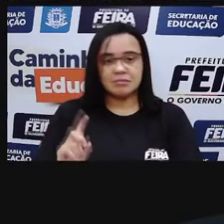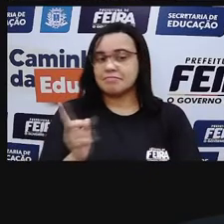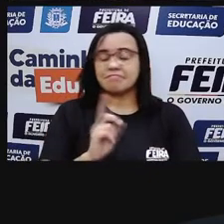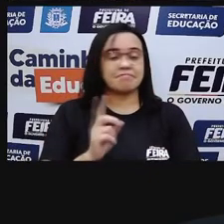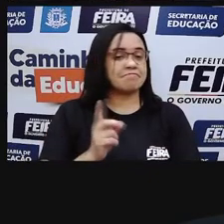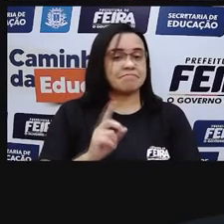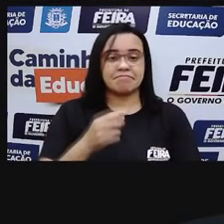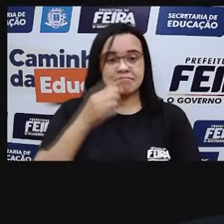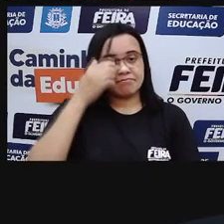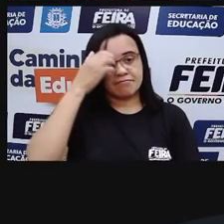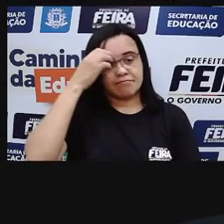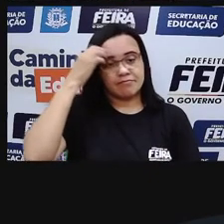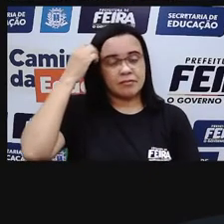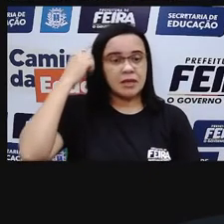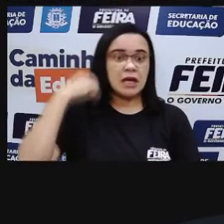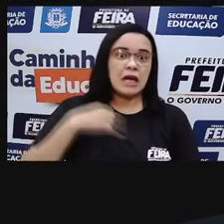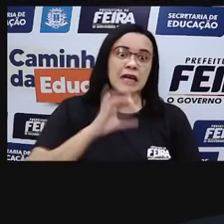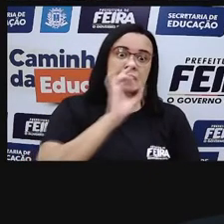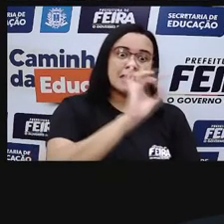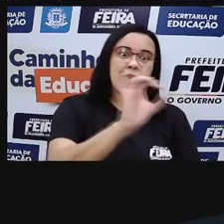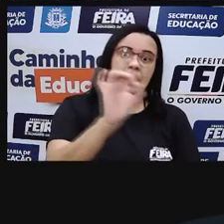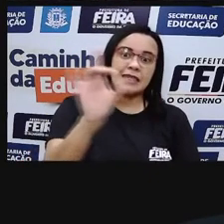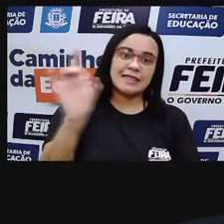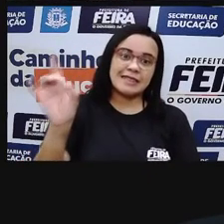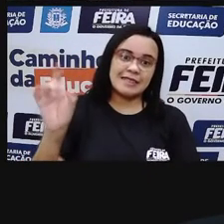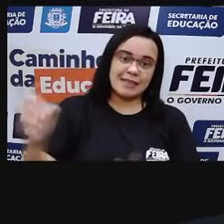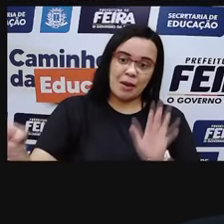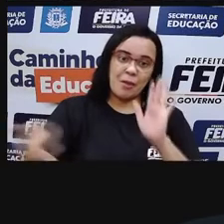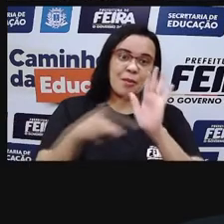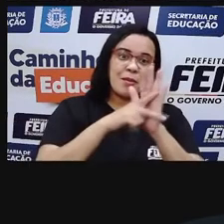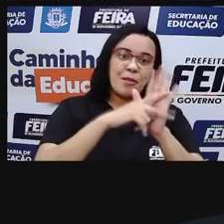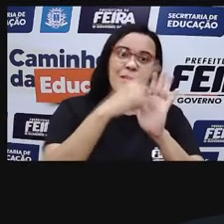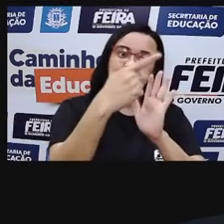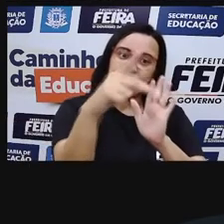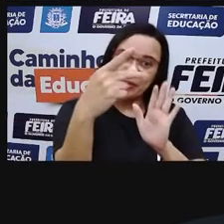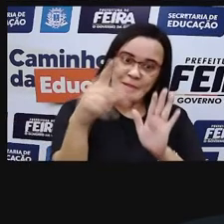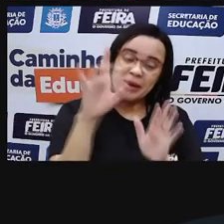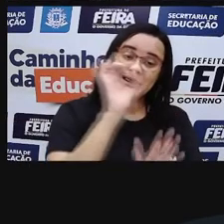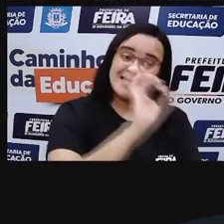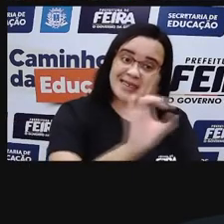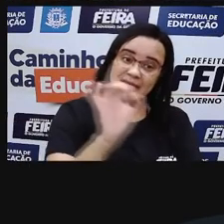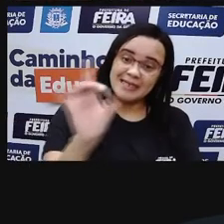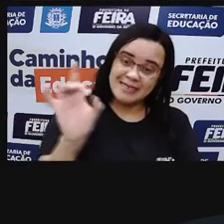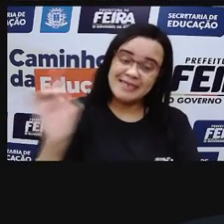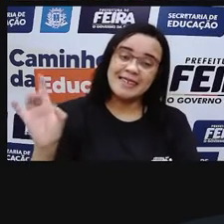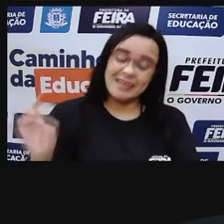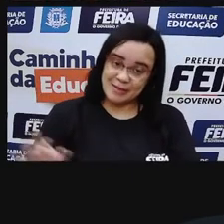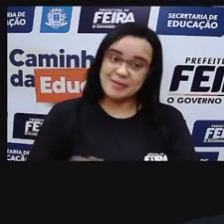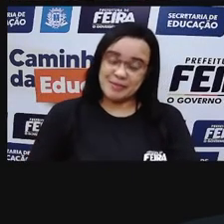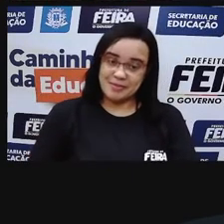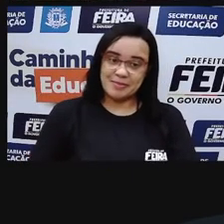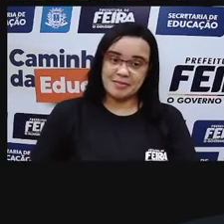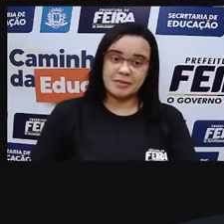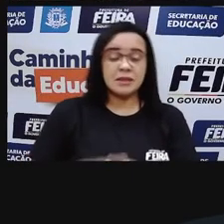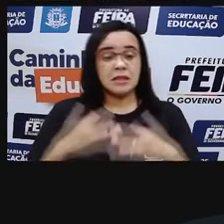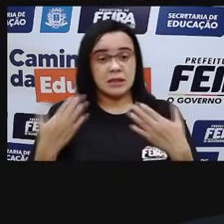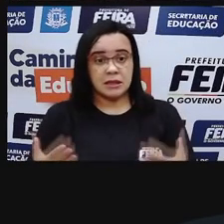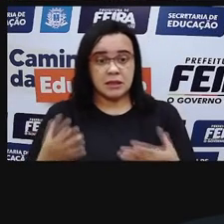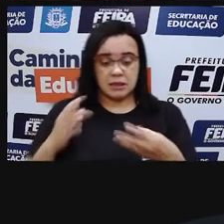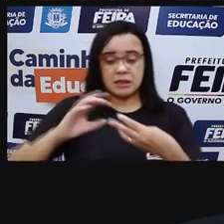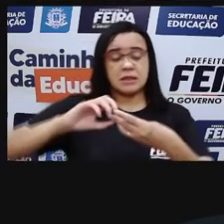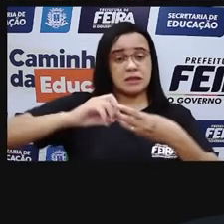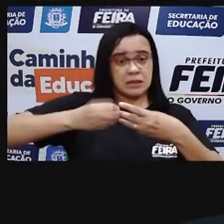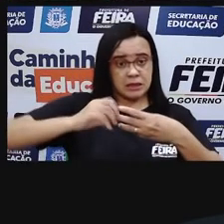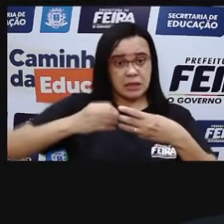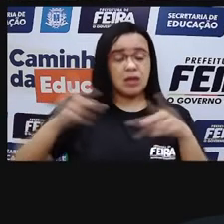Eles vão ter especificidades, né? Aqui, nas nossas células de defesa, nos nossos glóbulos